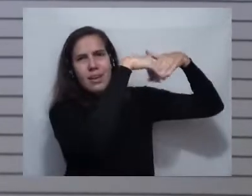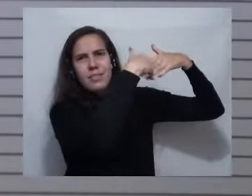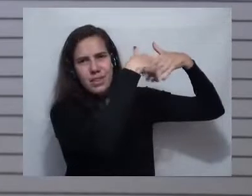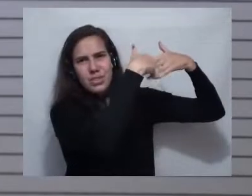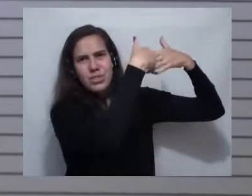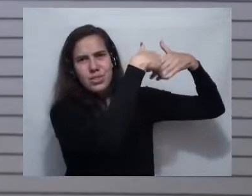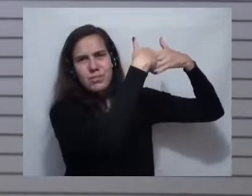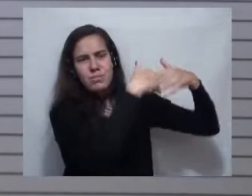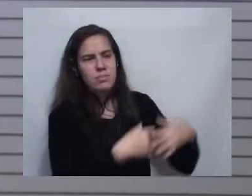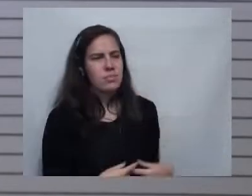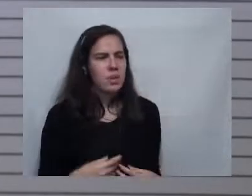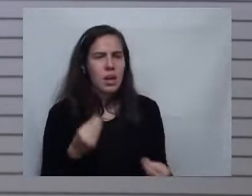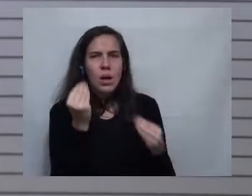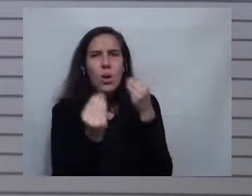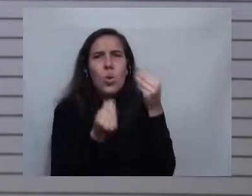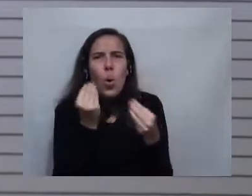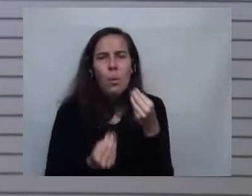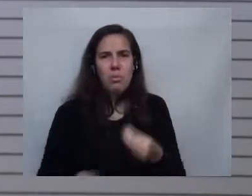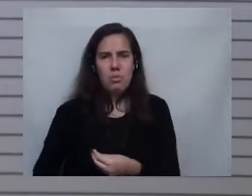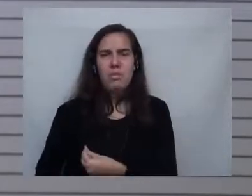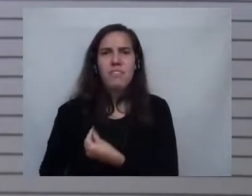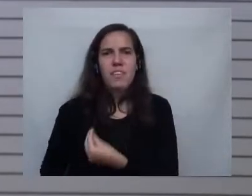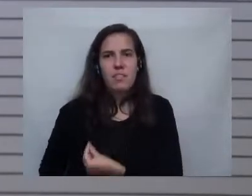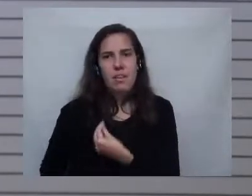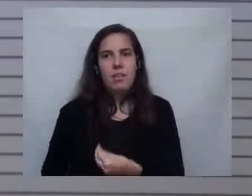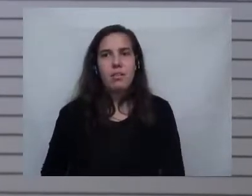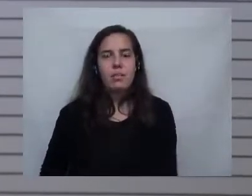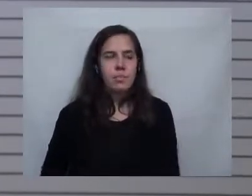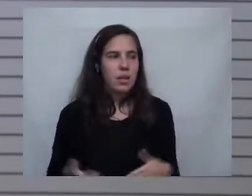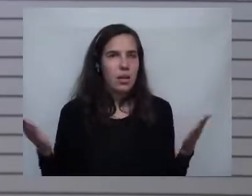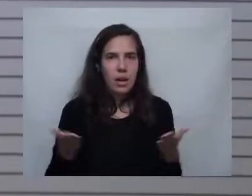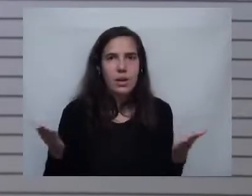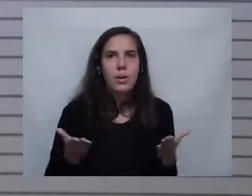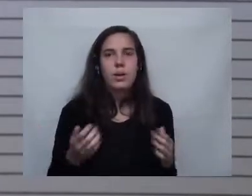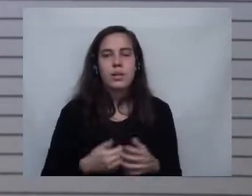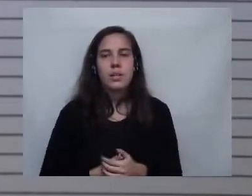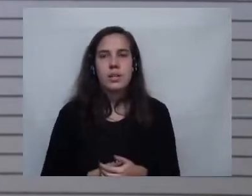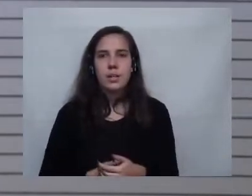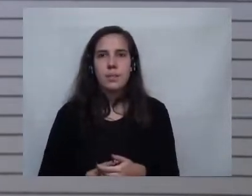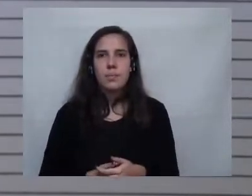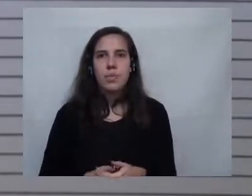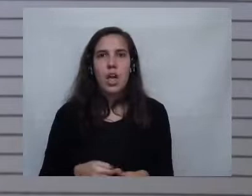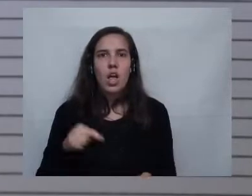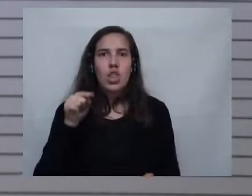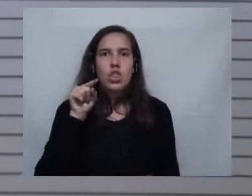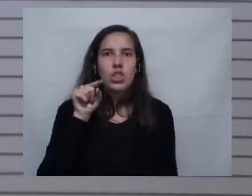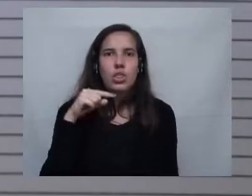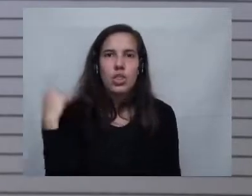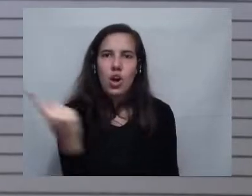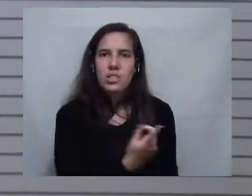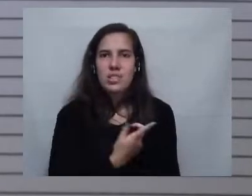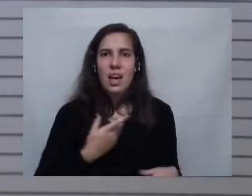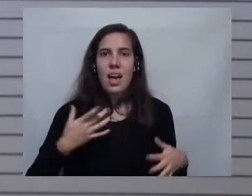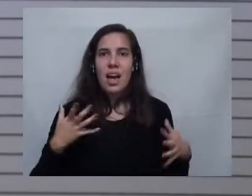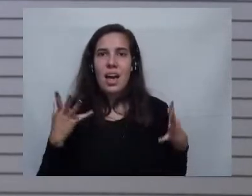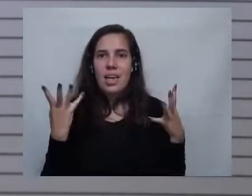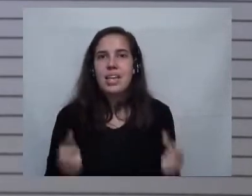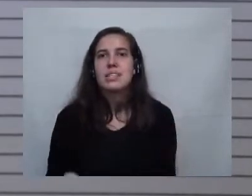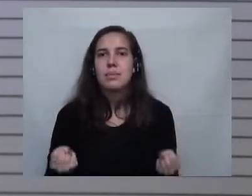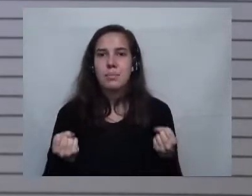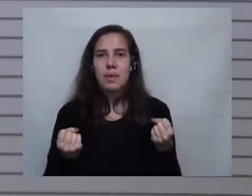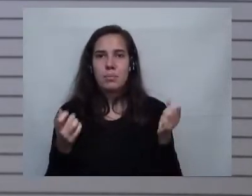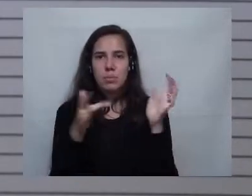alcançado pelo evangelho por causa de uma narrativa é por causa de uma historinha é